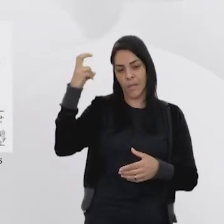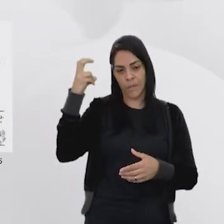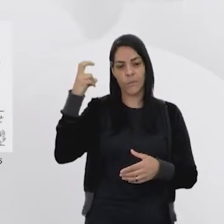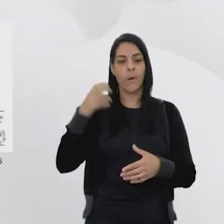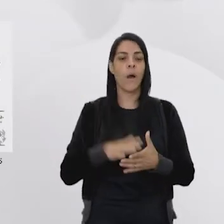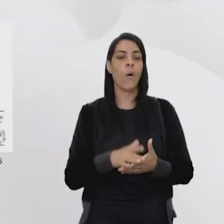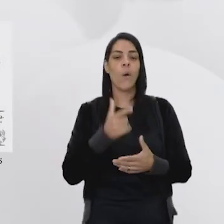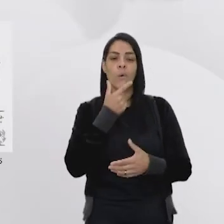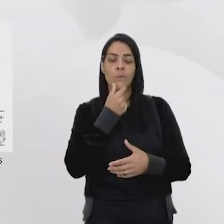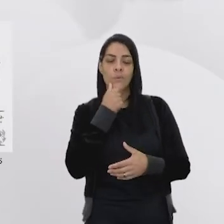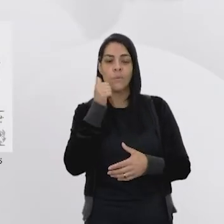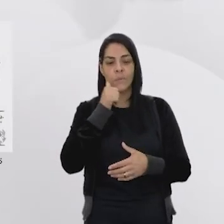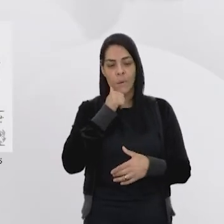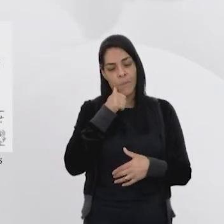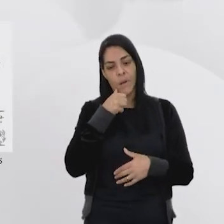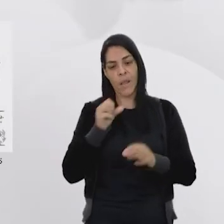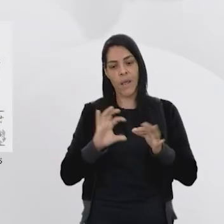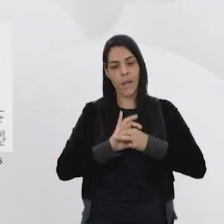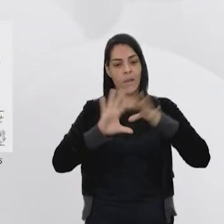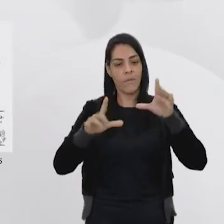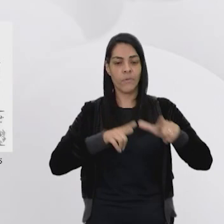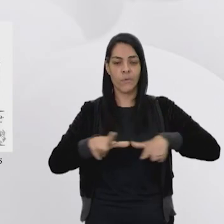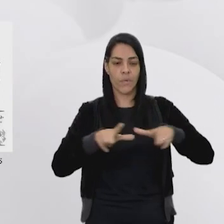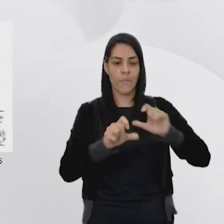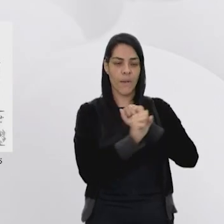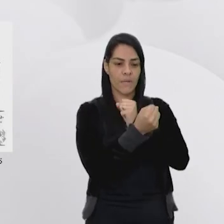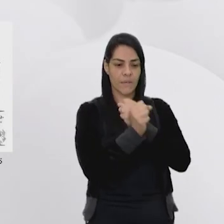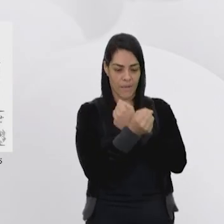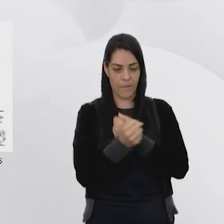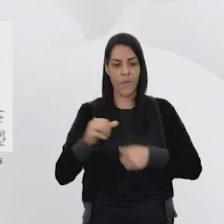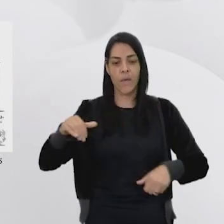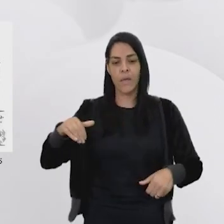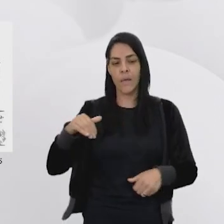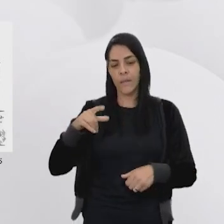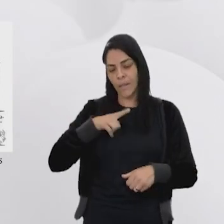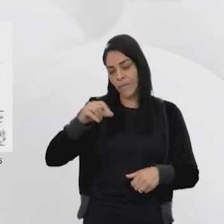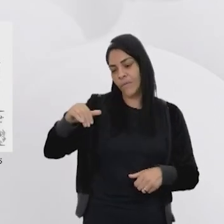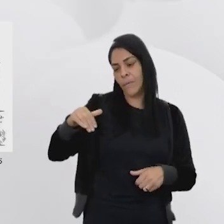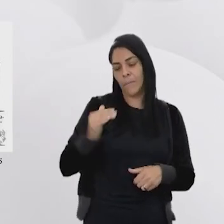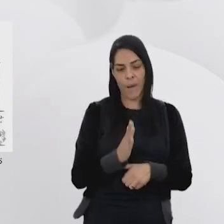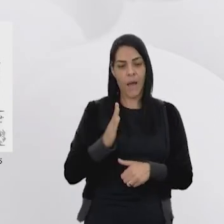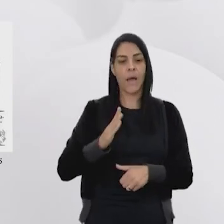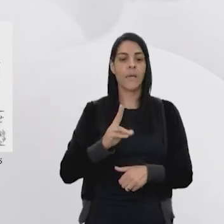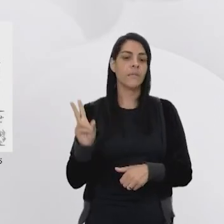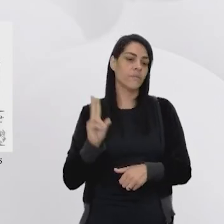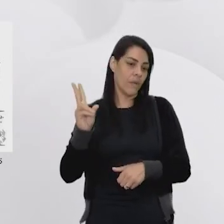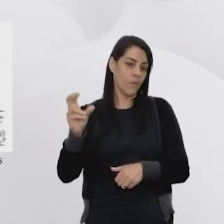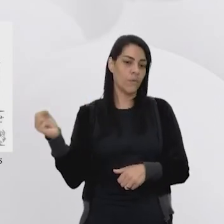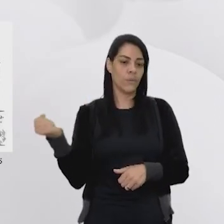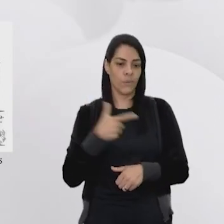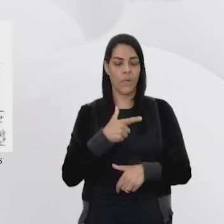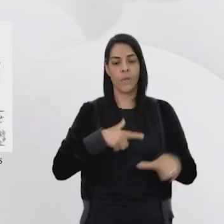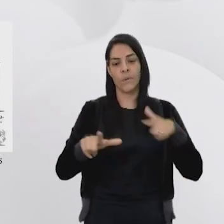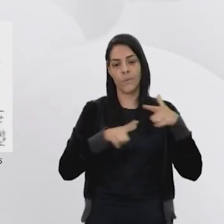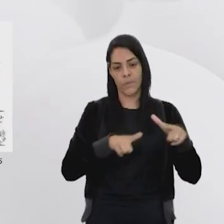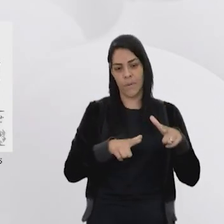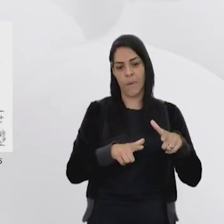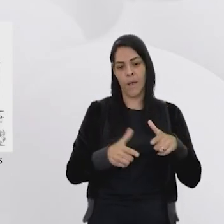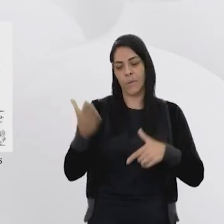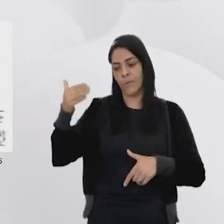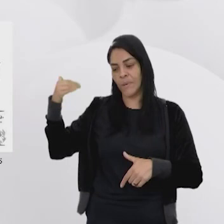homens livres do trabalho escravizado, passou a ser mais valorizado do que o trabalho manual.